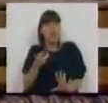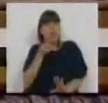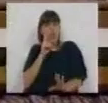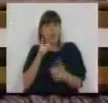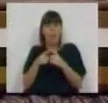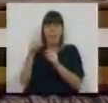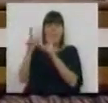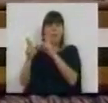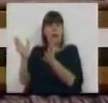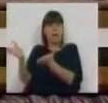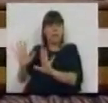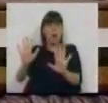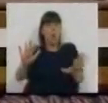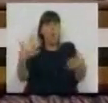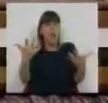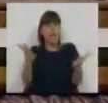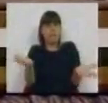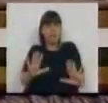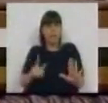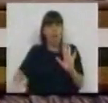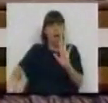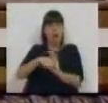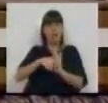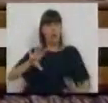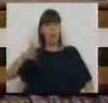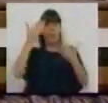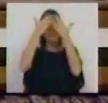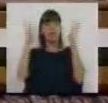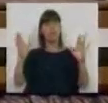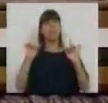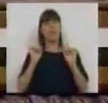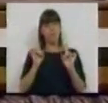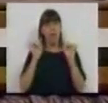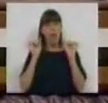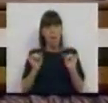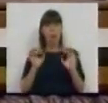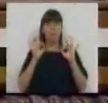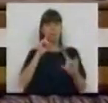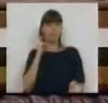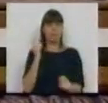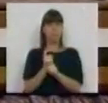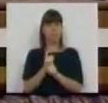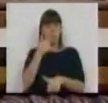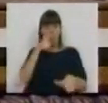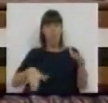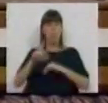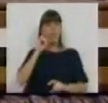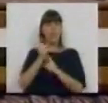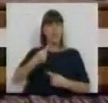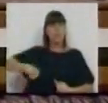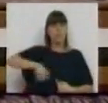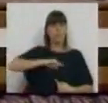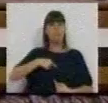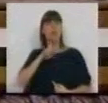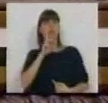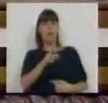pretexto aos mercados ou a quem quer que seja para chantagear o país e a democracia, essas são as exigências a que o povo nos exige